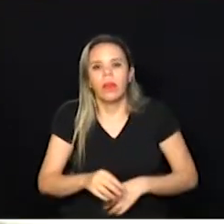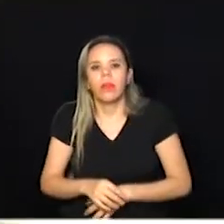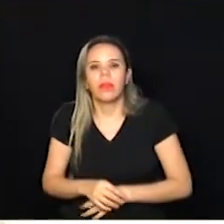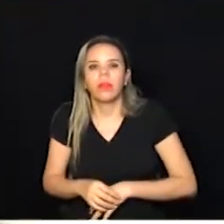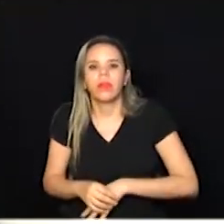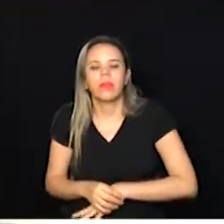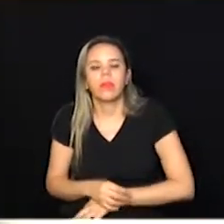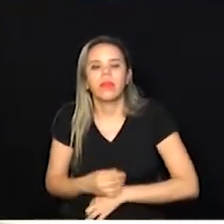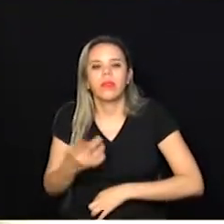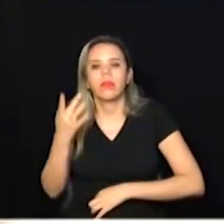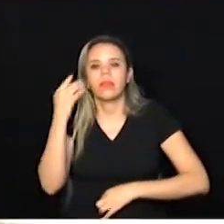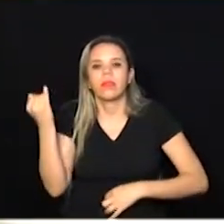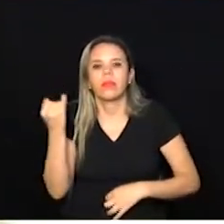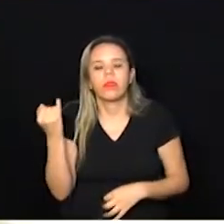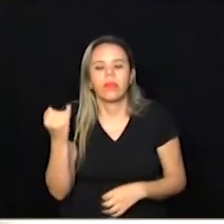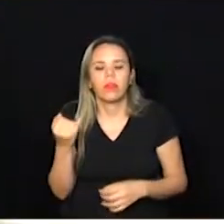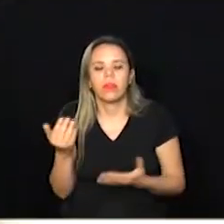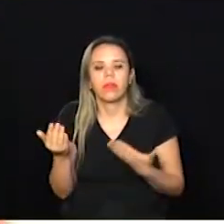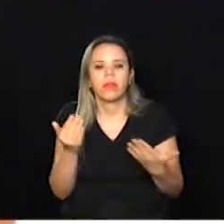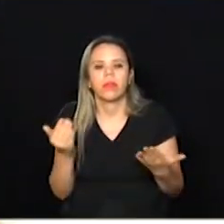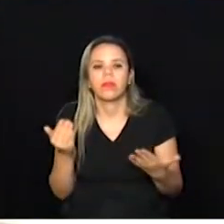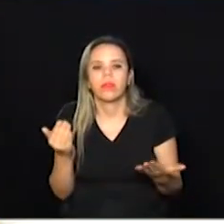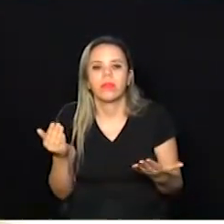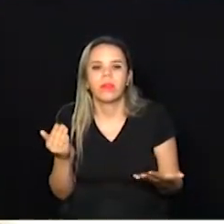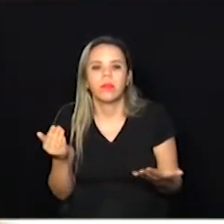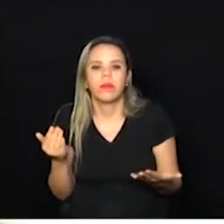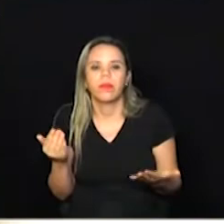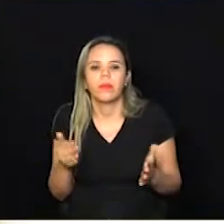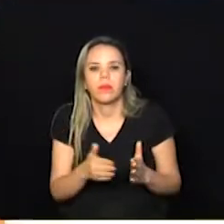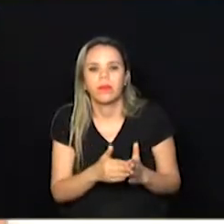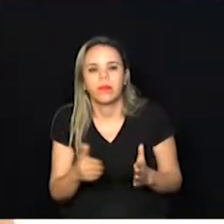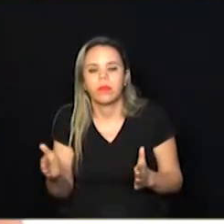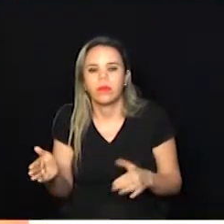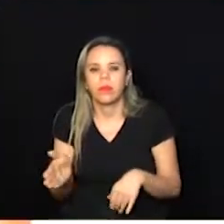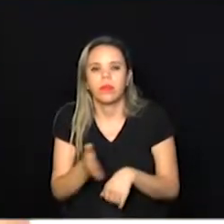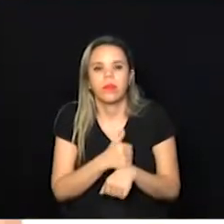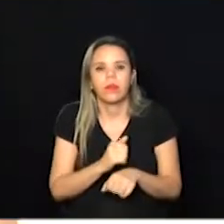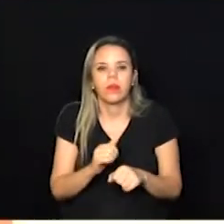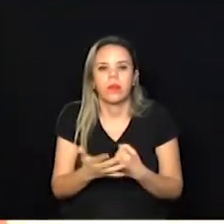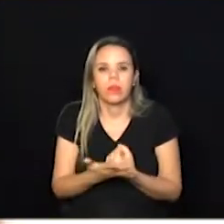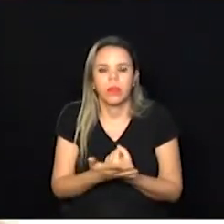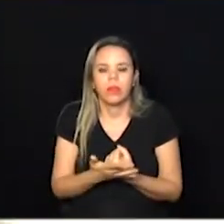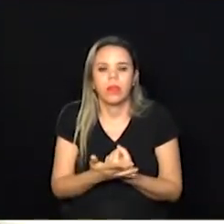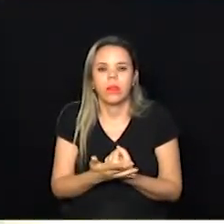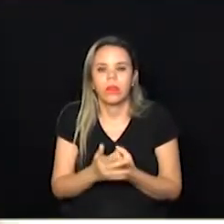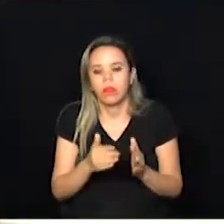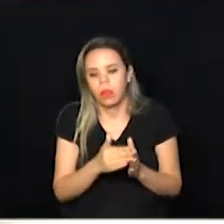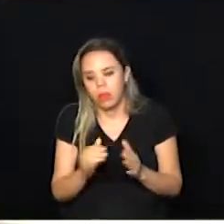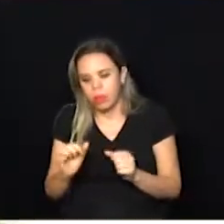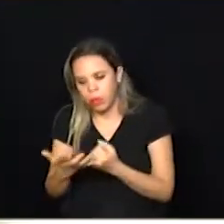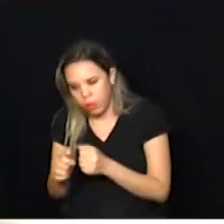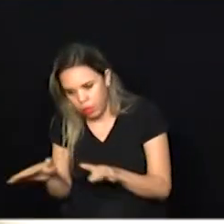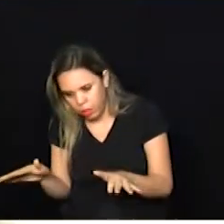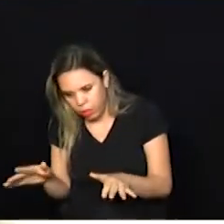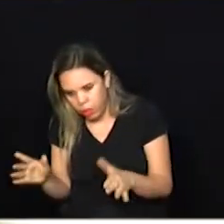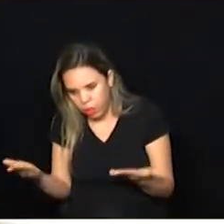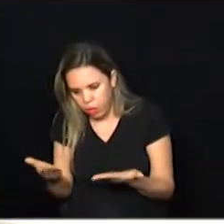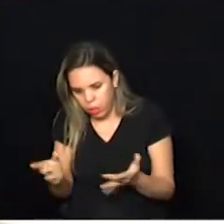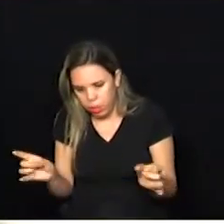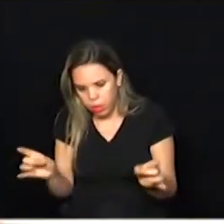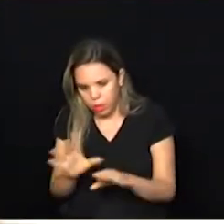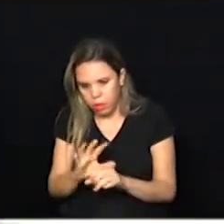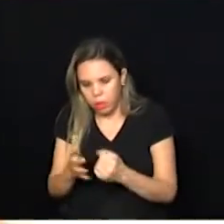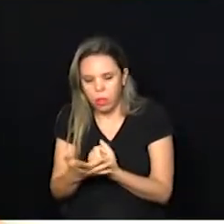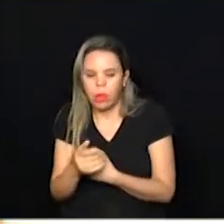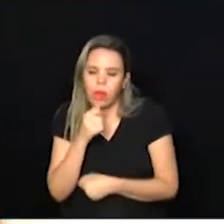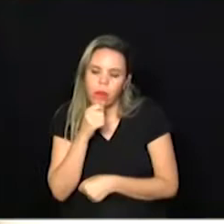acho que é importante também a gente fazer a comparação, né, do período pré-pandemia durante a pandemia e agora, na verdade, não